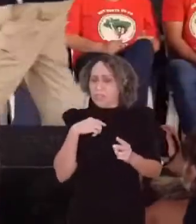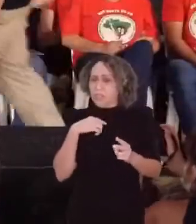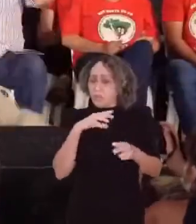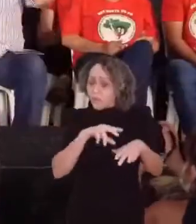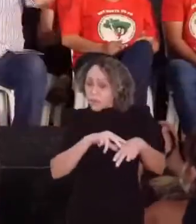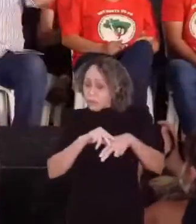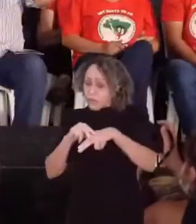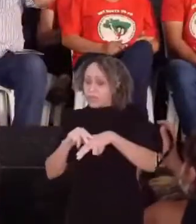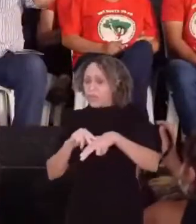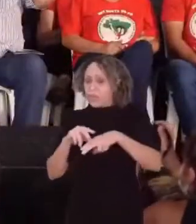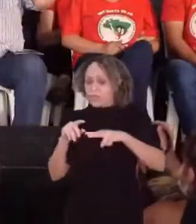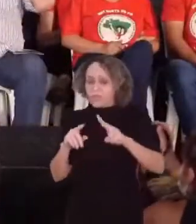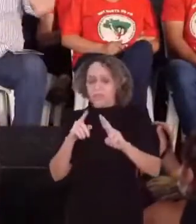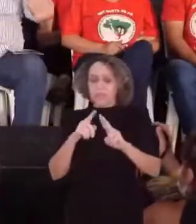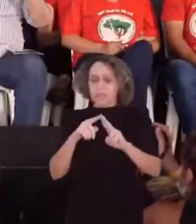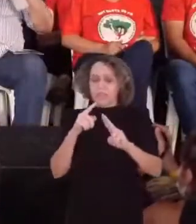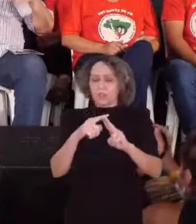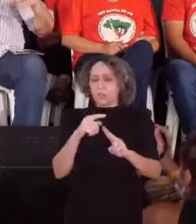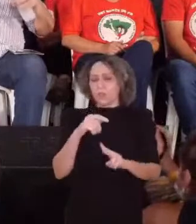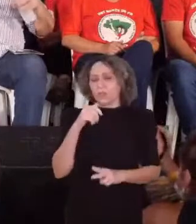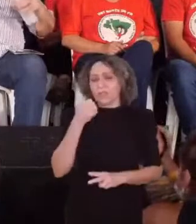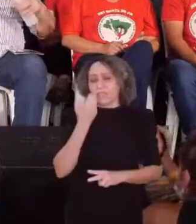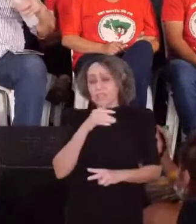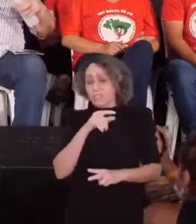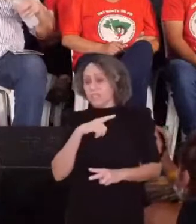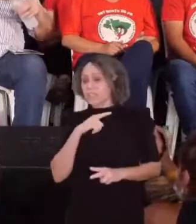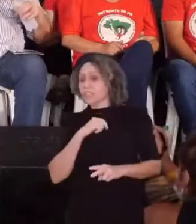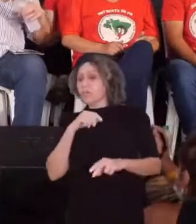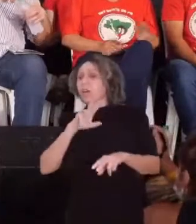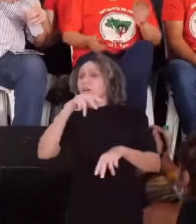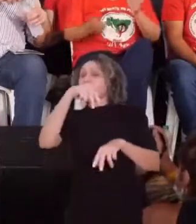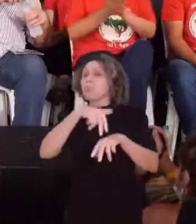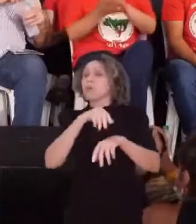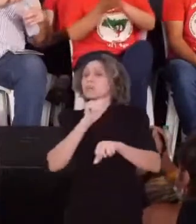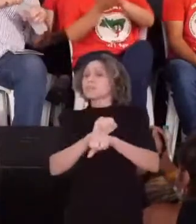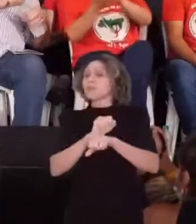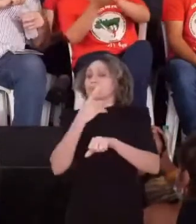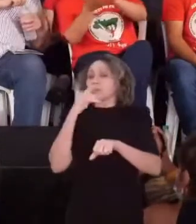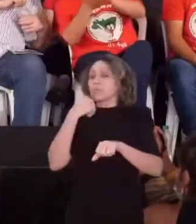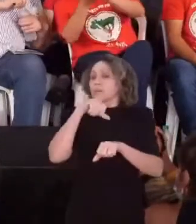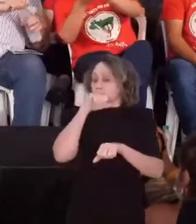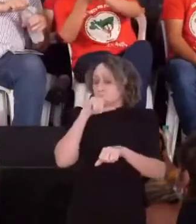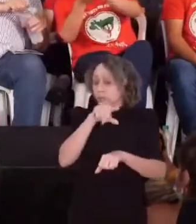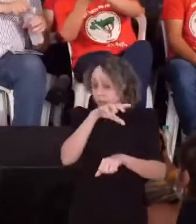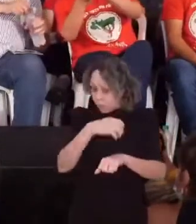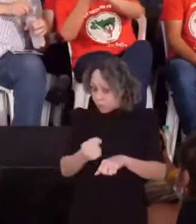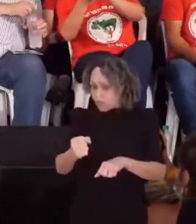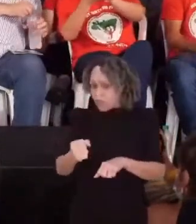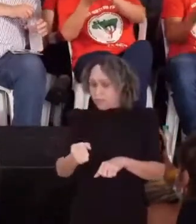do nosso país, vocês são o presente. Um viva para o nosso sem terrinha! Viva o sem terrinha!